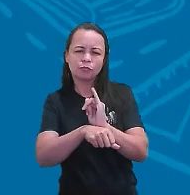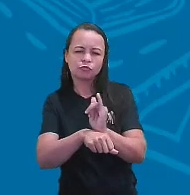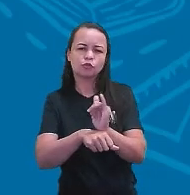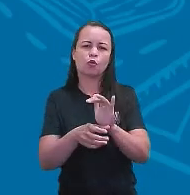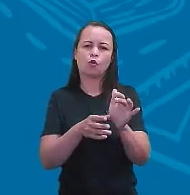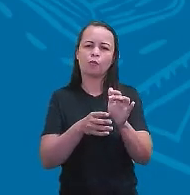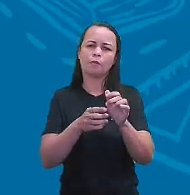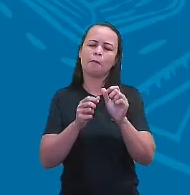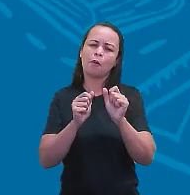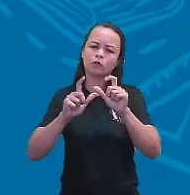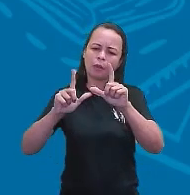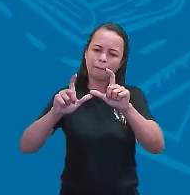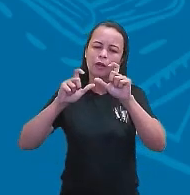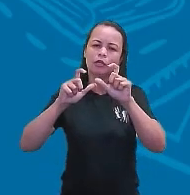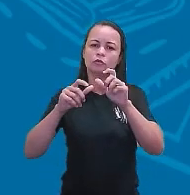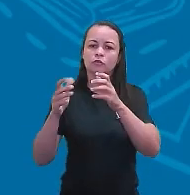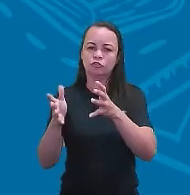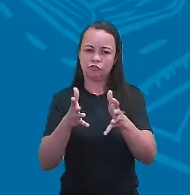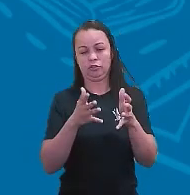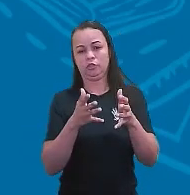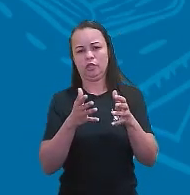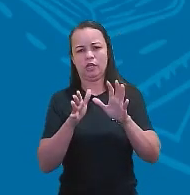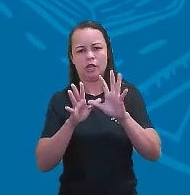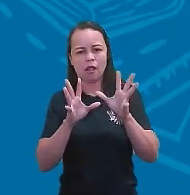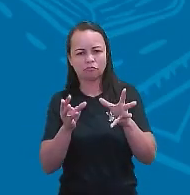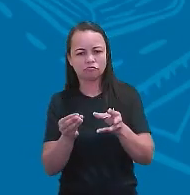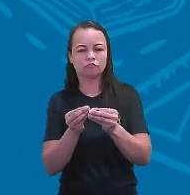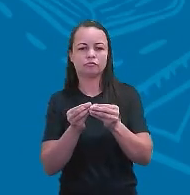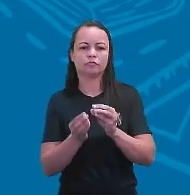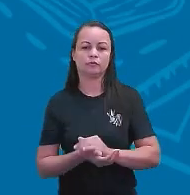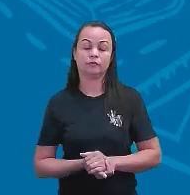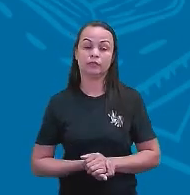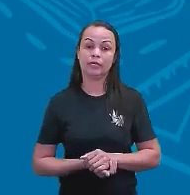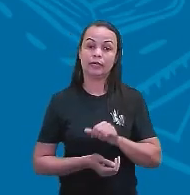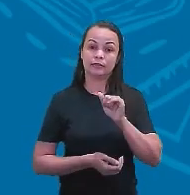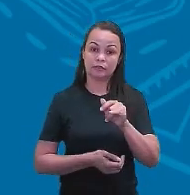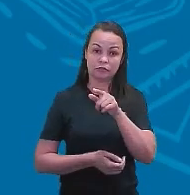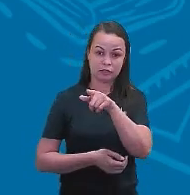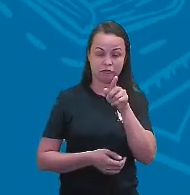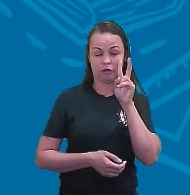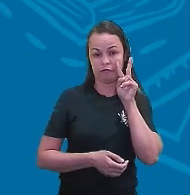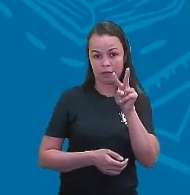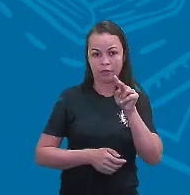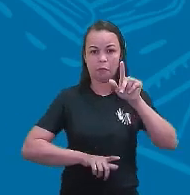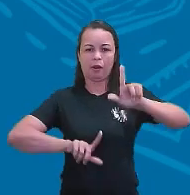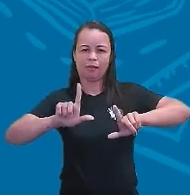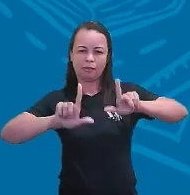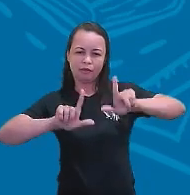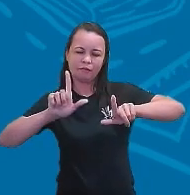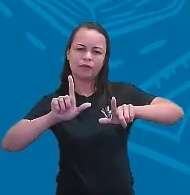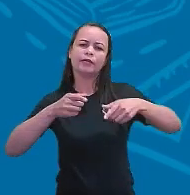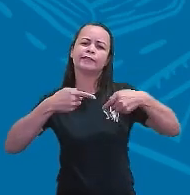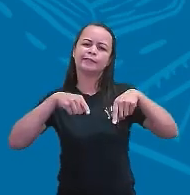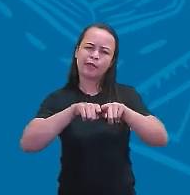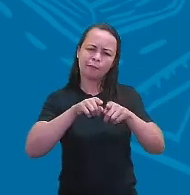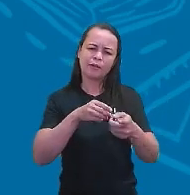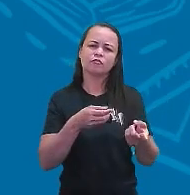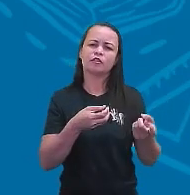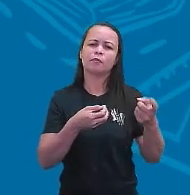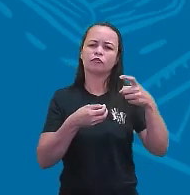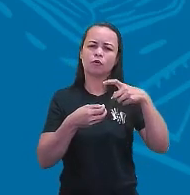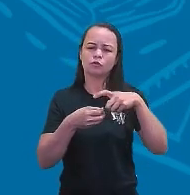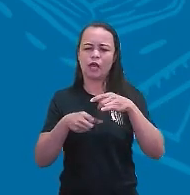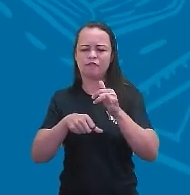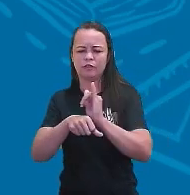questões, revisar, tá bom? E se você estiver assistindo pela TV, também, depois você pode voltar lá no